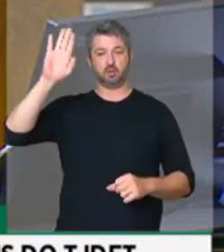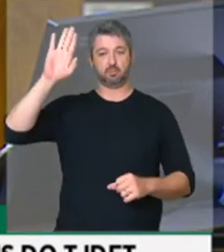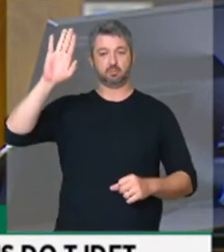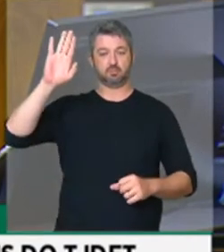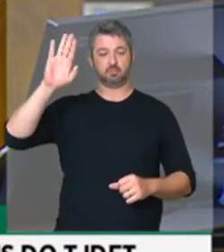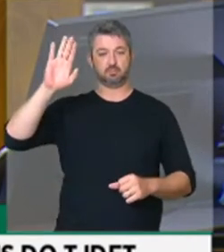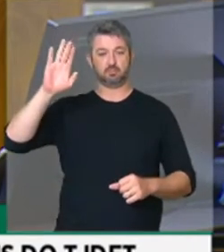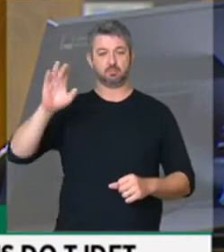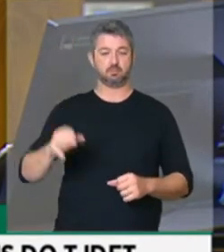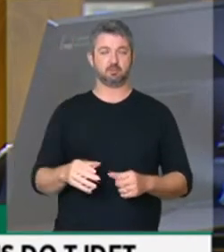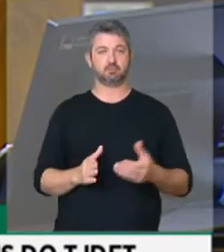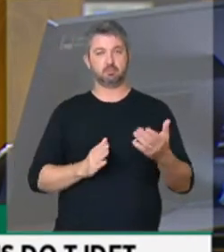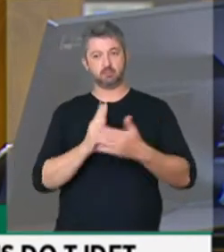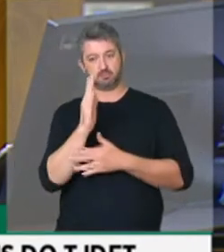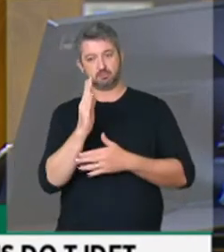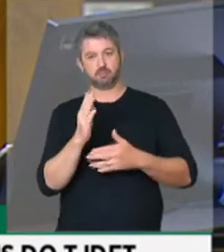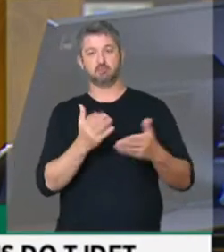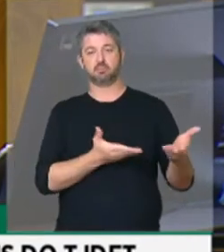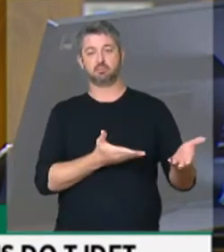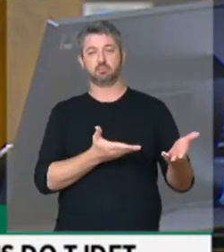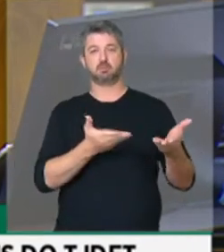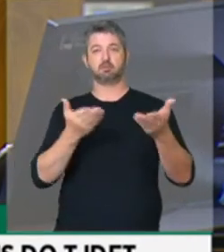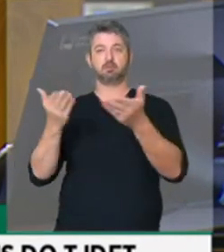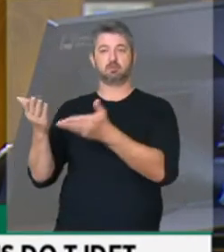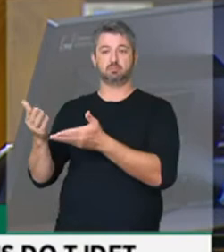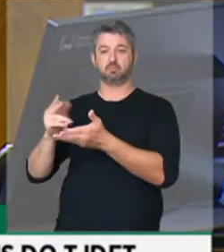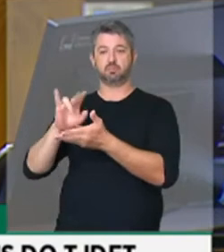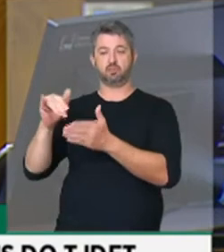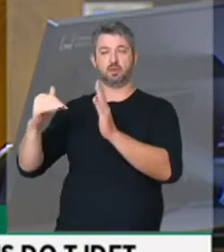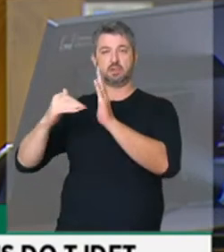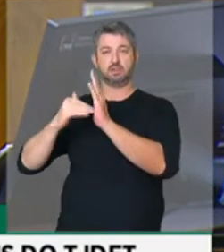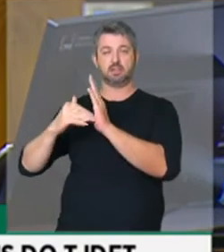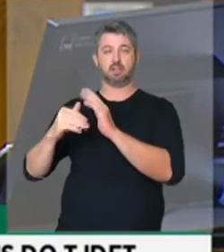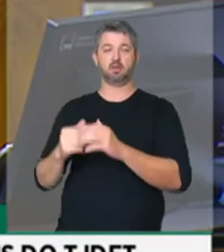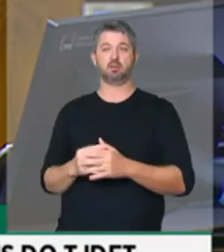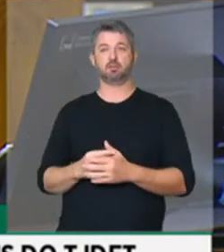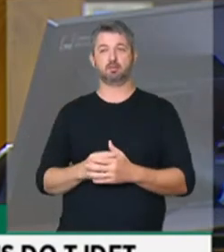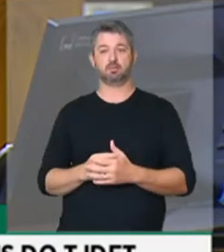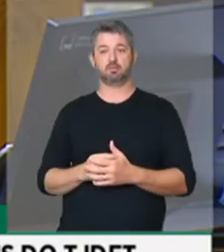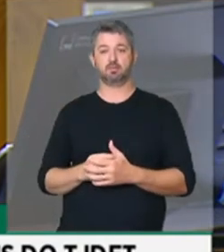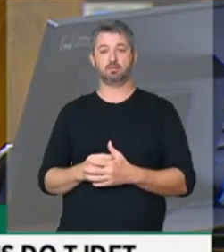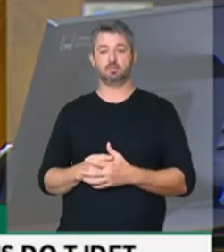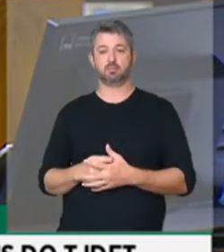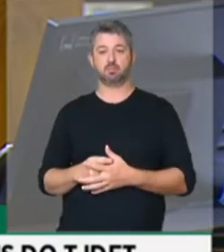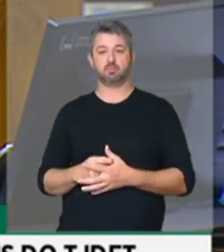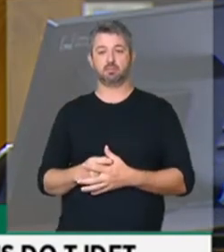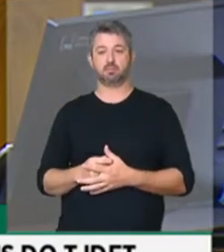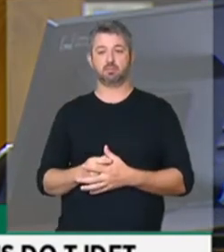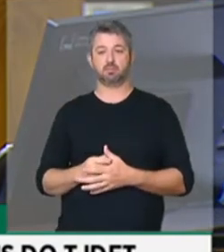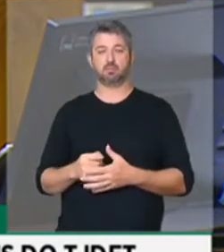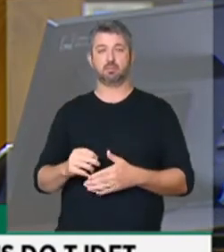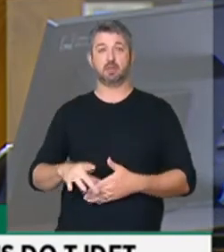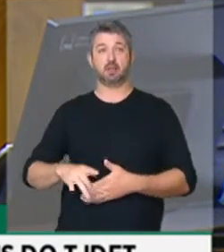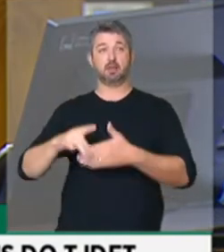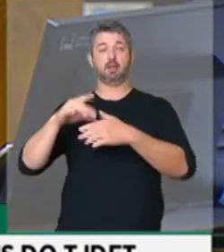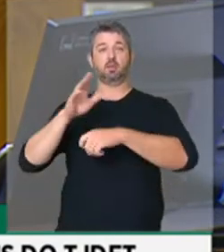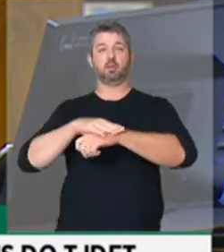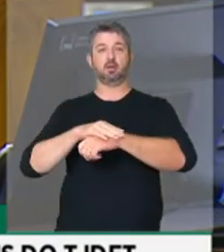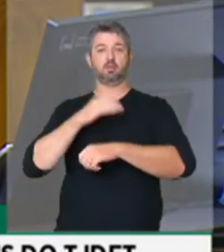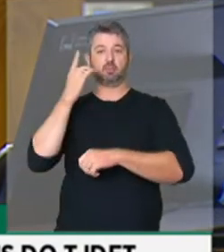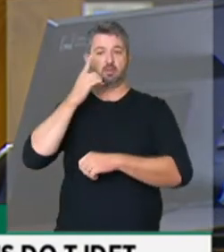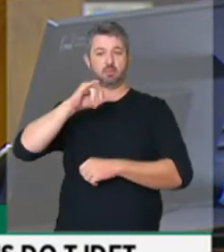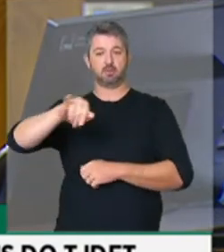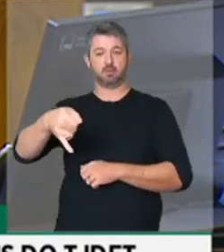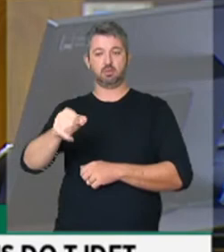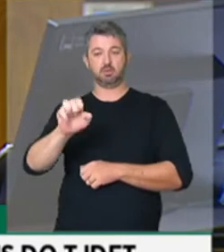acham. Aprovada. A matéria vai ao Senado Federal. Tempo de liderança para o deputado Zé